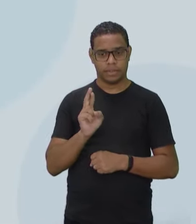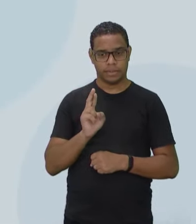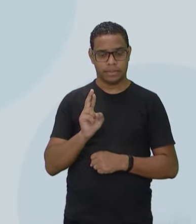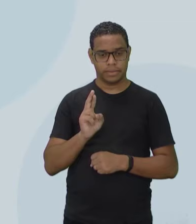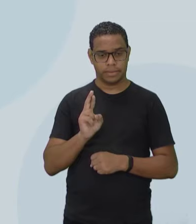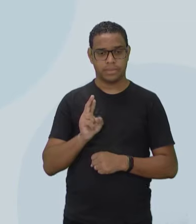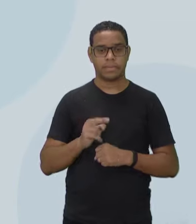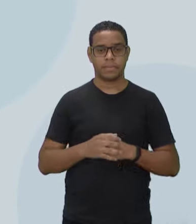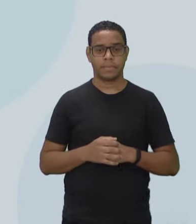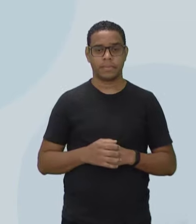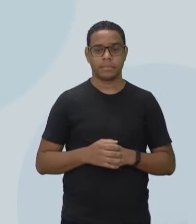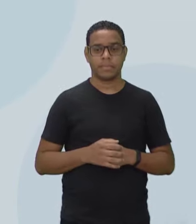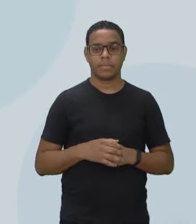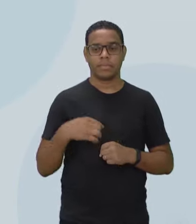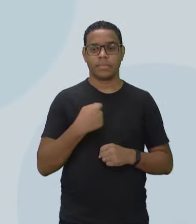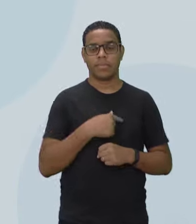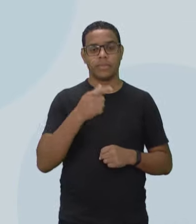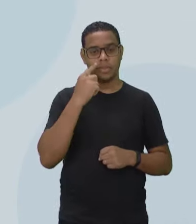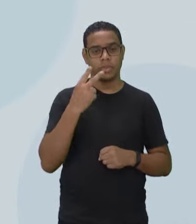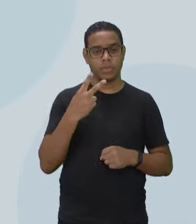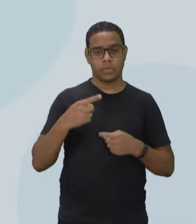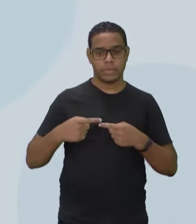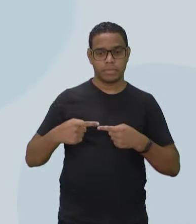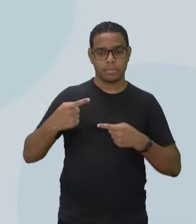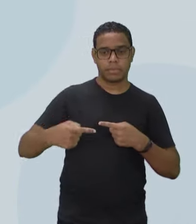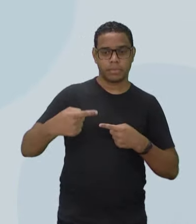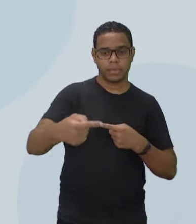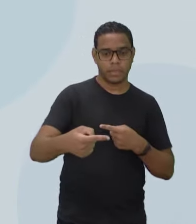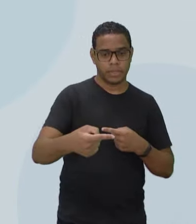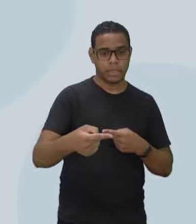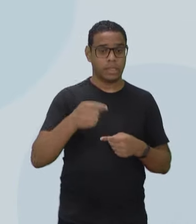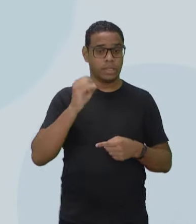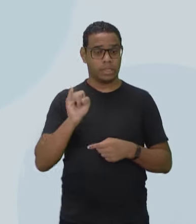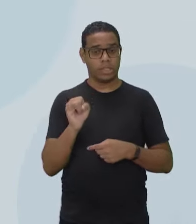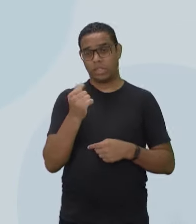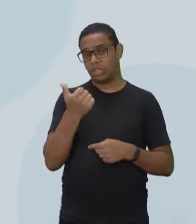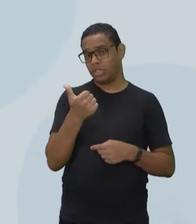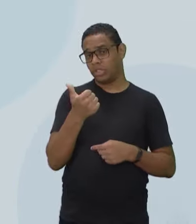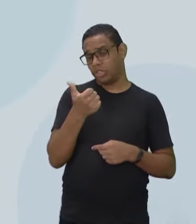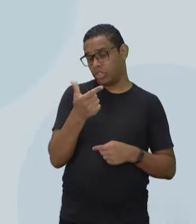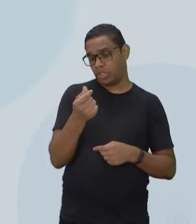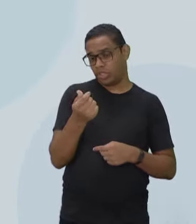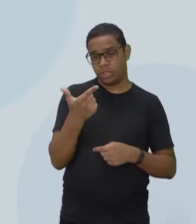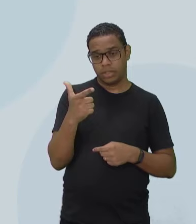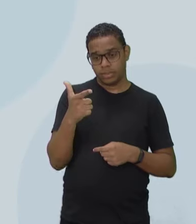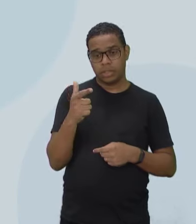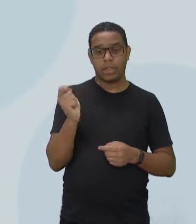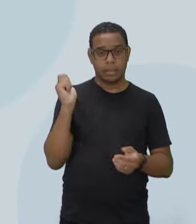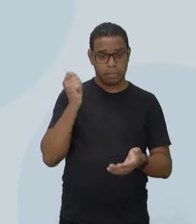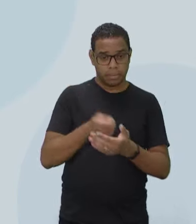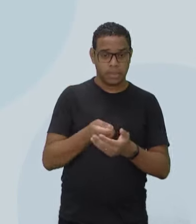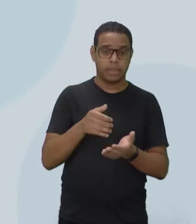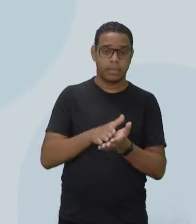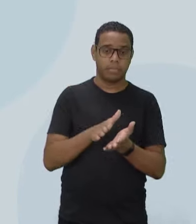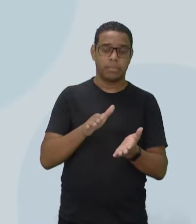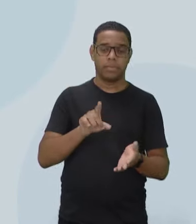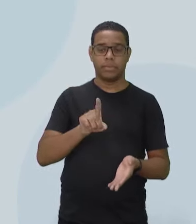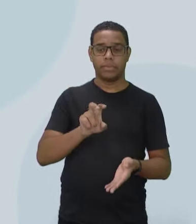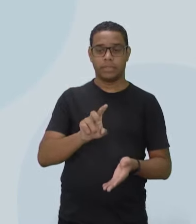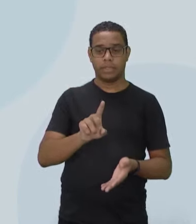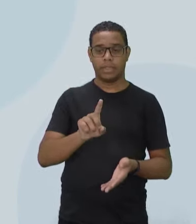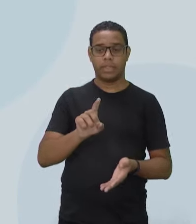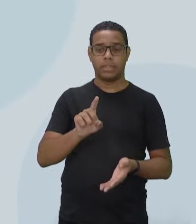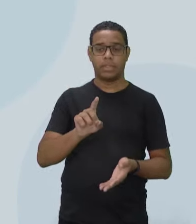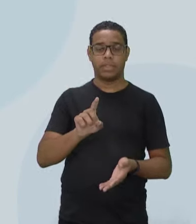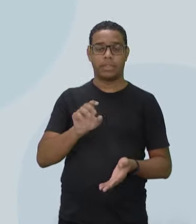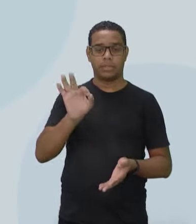tivesse aí esse dinheiro, nós andaríamos 2 casinhas. E se a gente não tivesse esse dinheiro, pagaria uma multa de 15% e